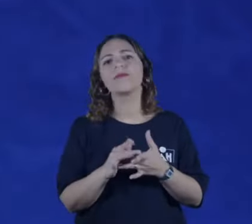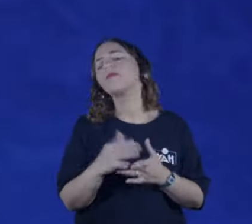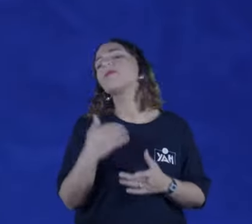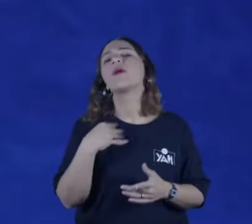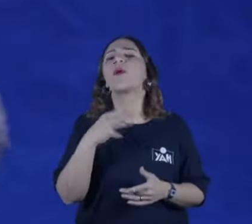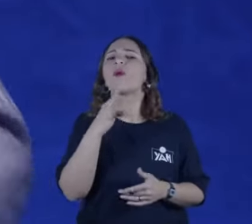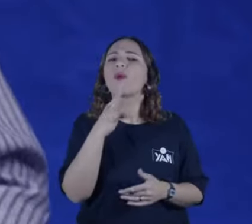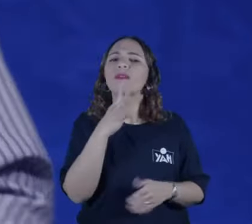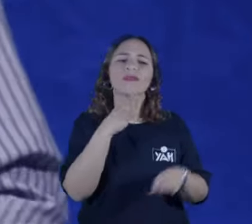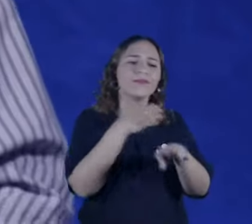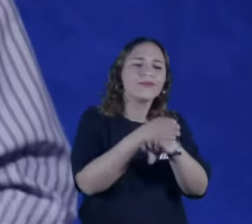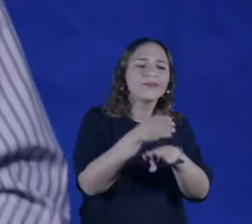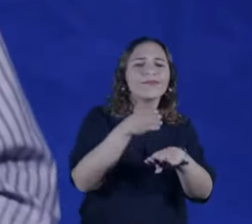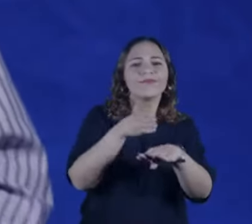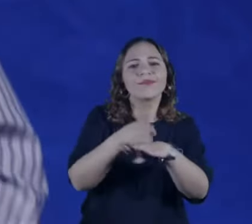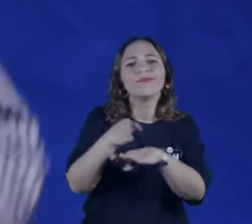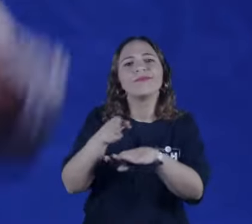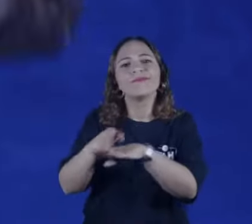alguns ministérios,